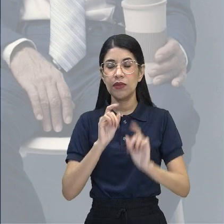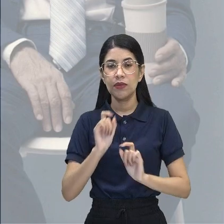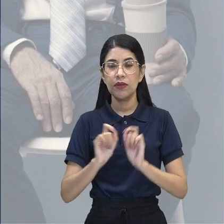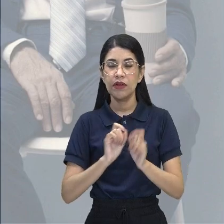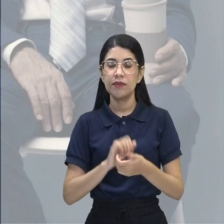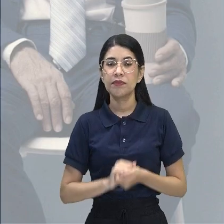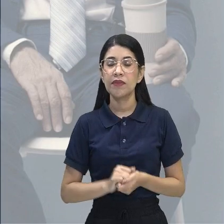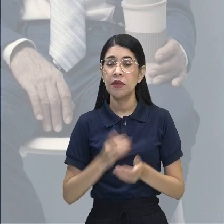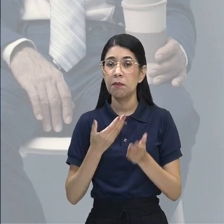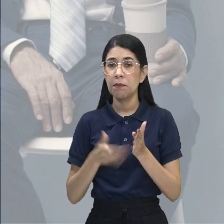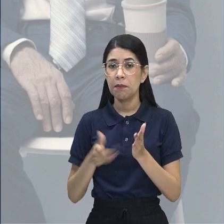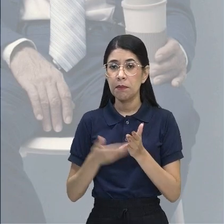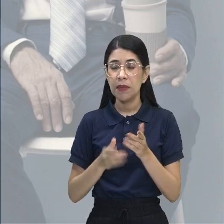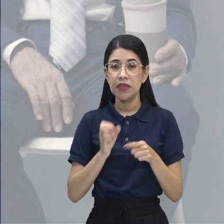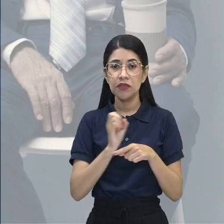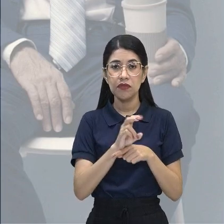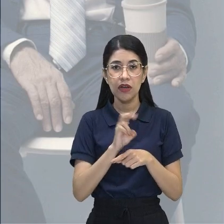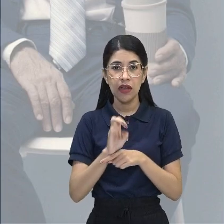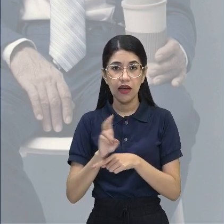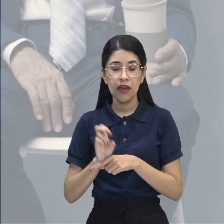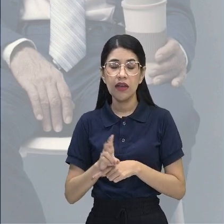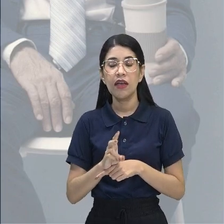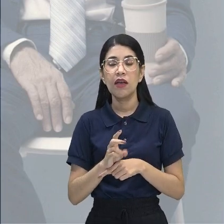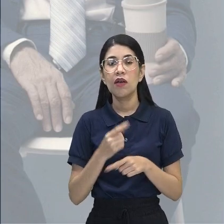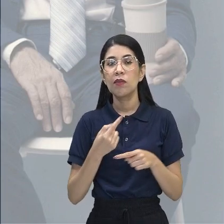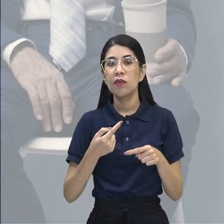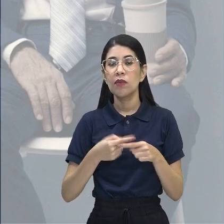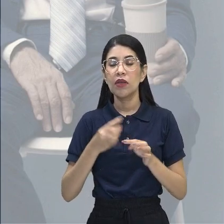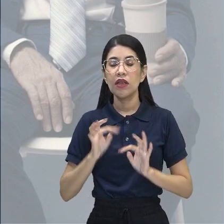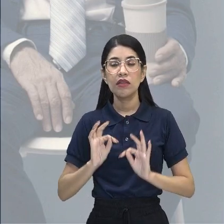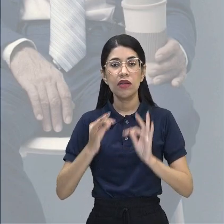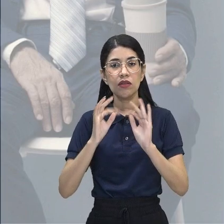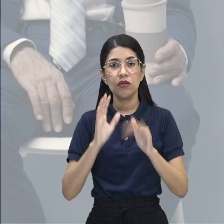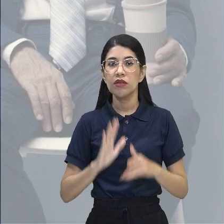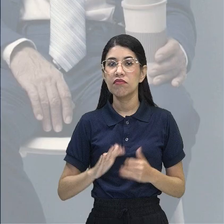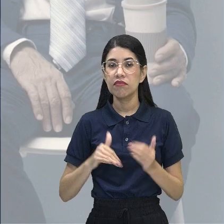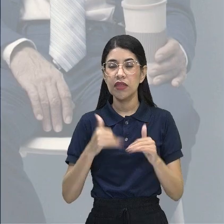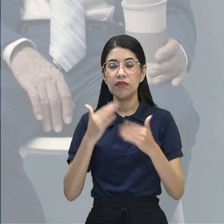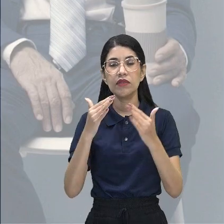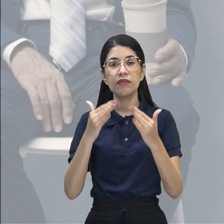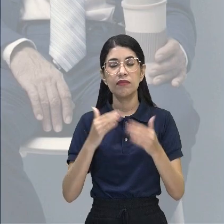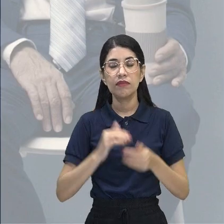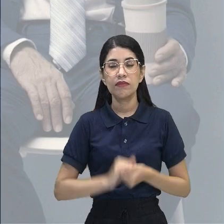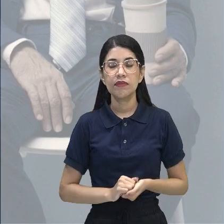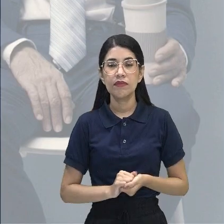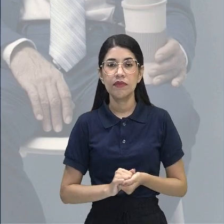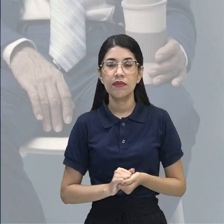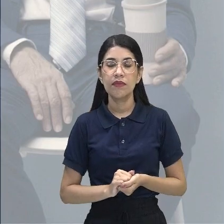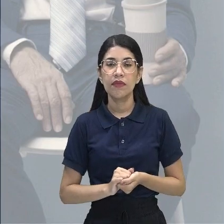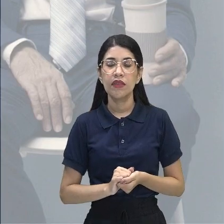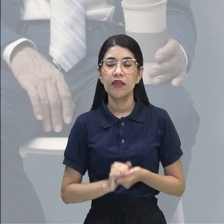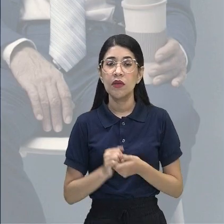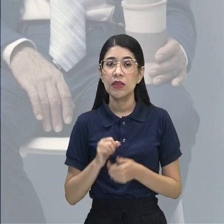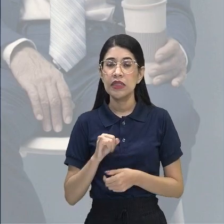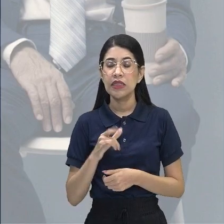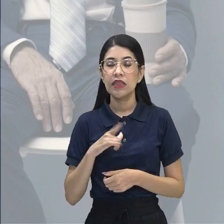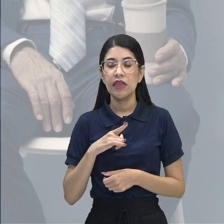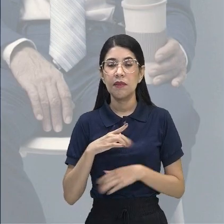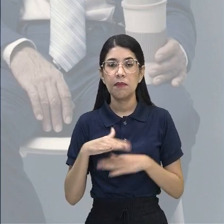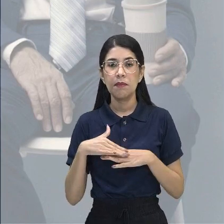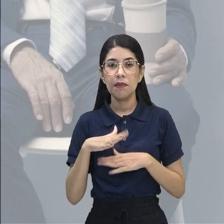de postos de trabalho em razão dos avanços tecnológicos que a gente está tendo. Então, quanto mais nós